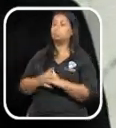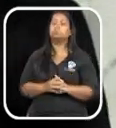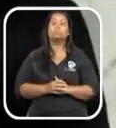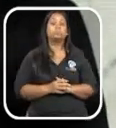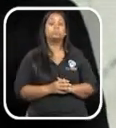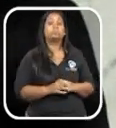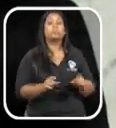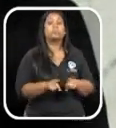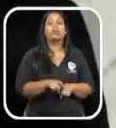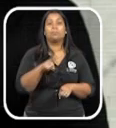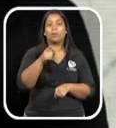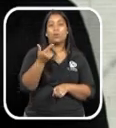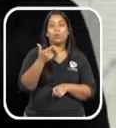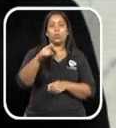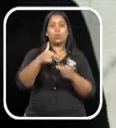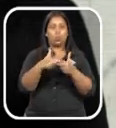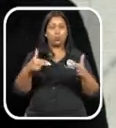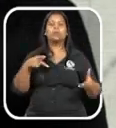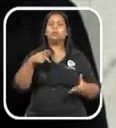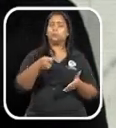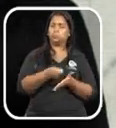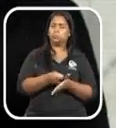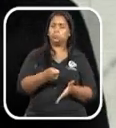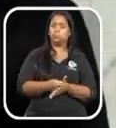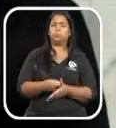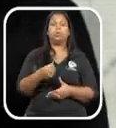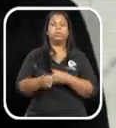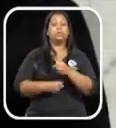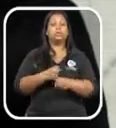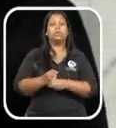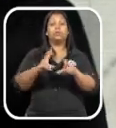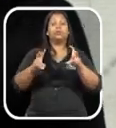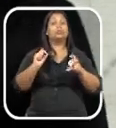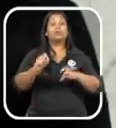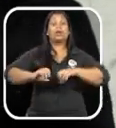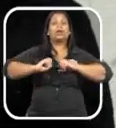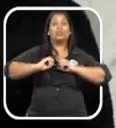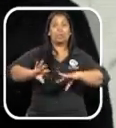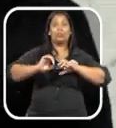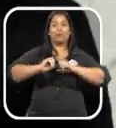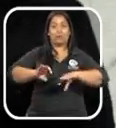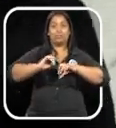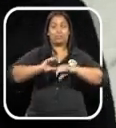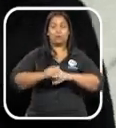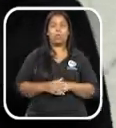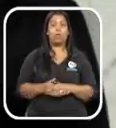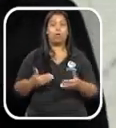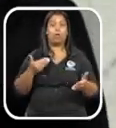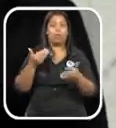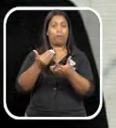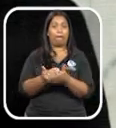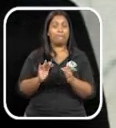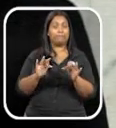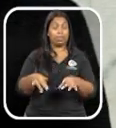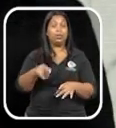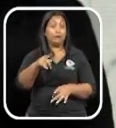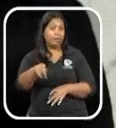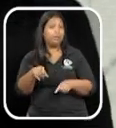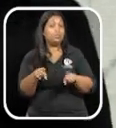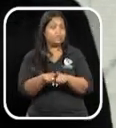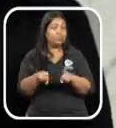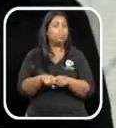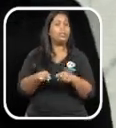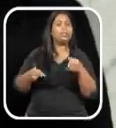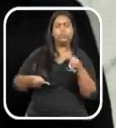ano foi com relação à educação. A gente está chegando no fim do ano e ainda você está discutindo bastante isso. Secretário, esteve